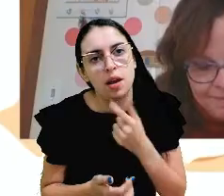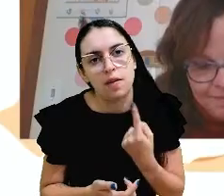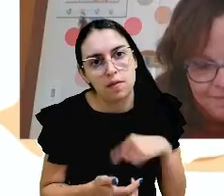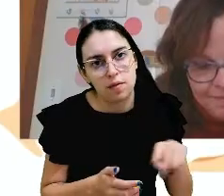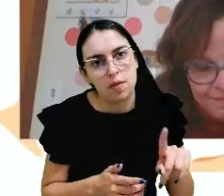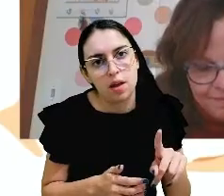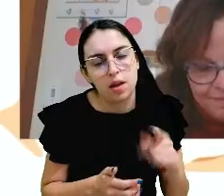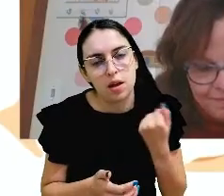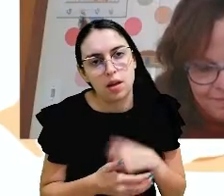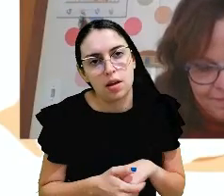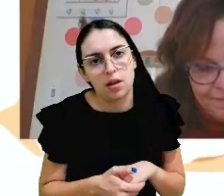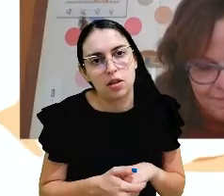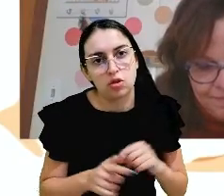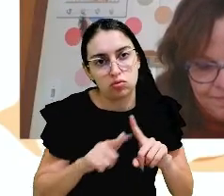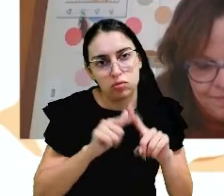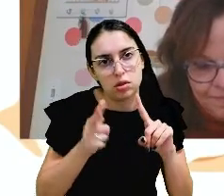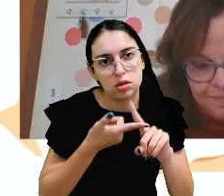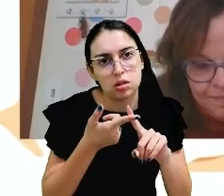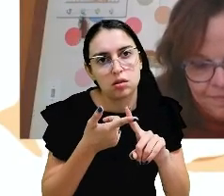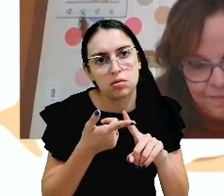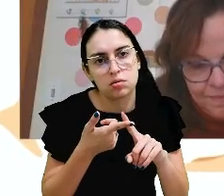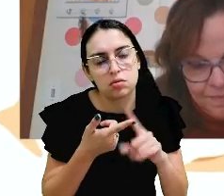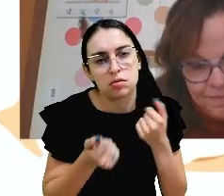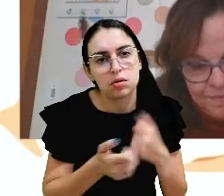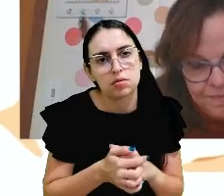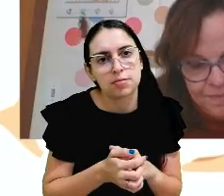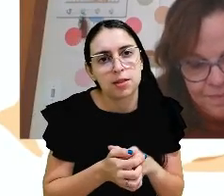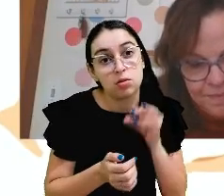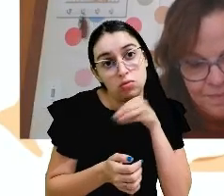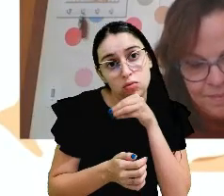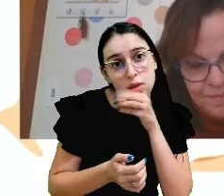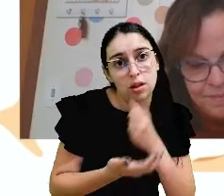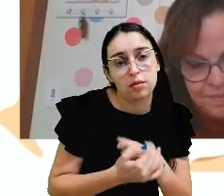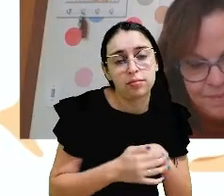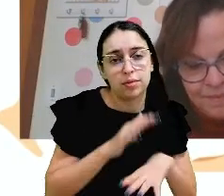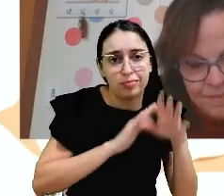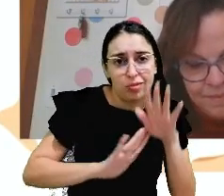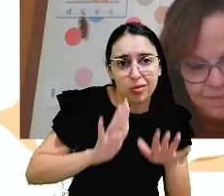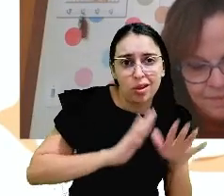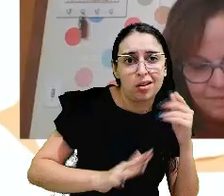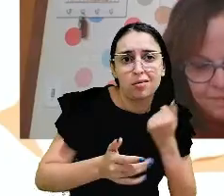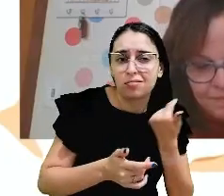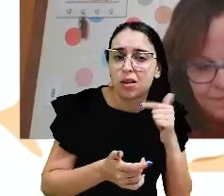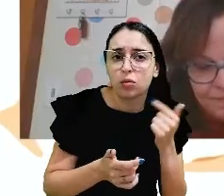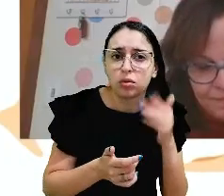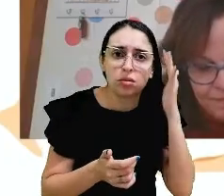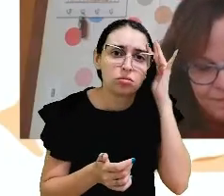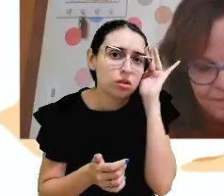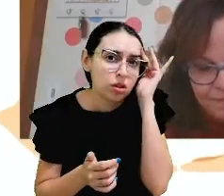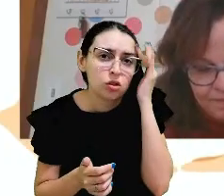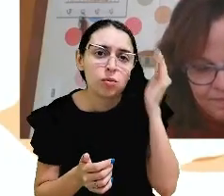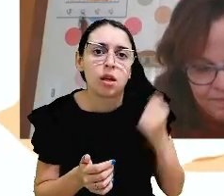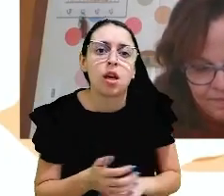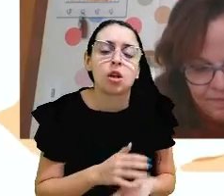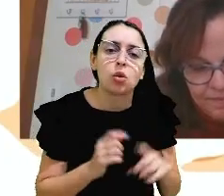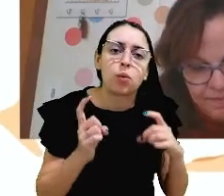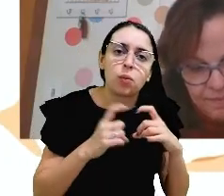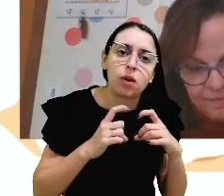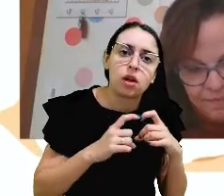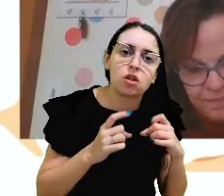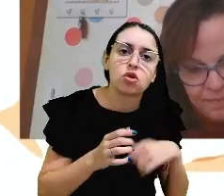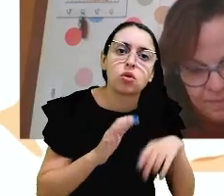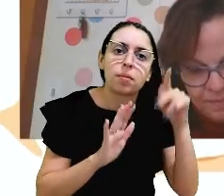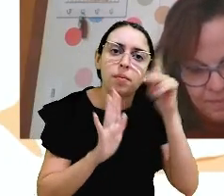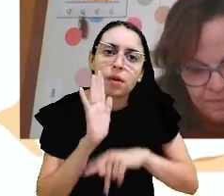estar na situação de gestante, ela já está numa situação fragilizada, vulnerável, ela não tem conhecimento médico. Toda a prova é